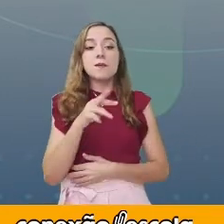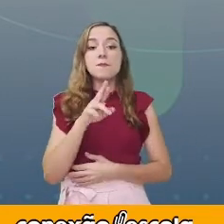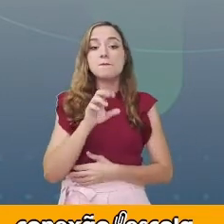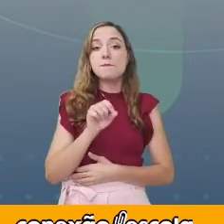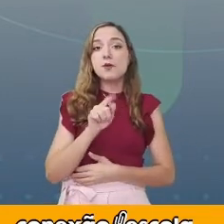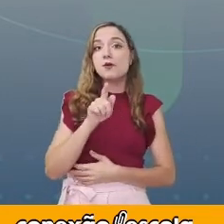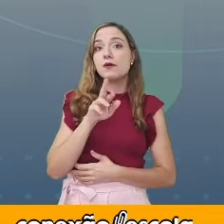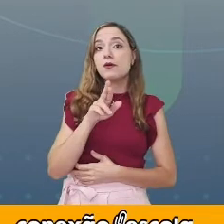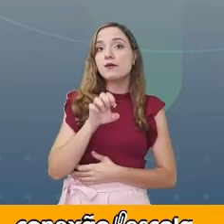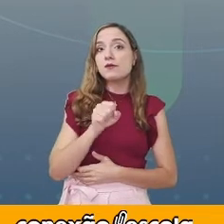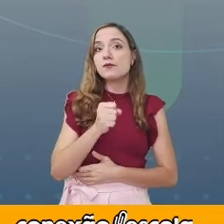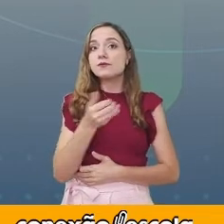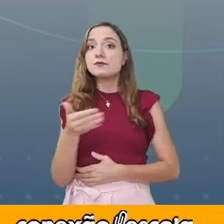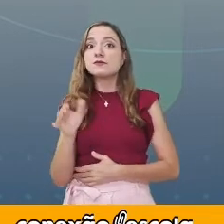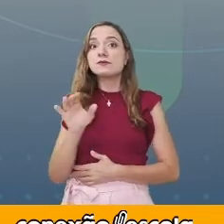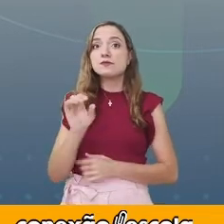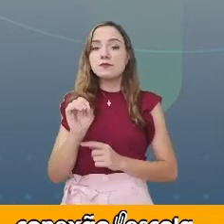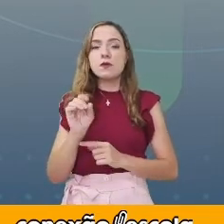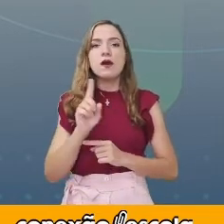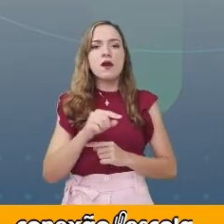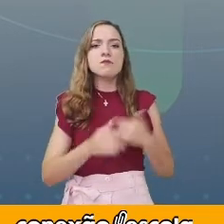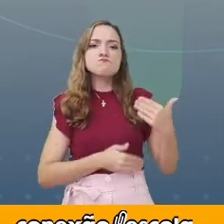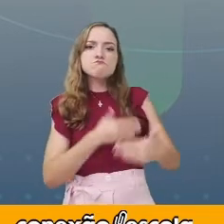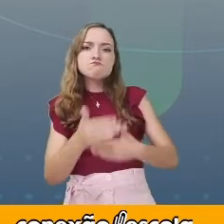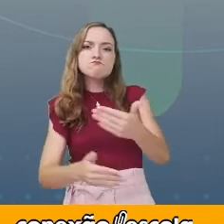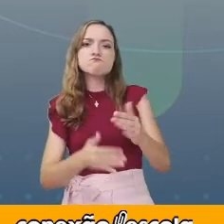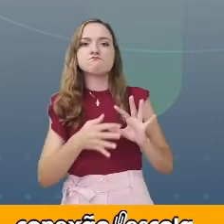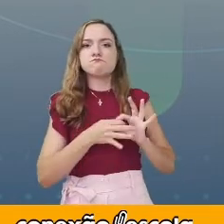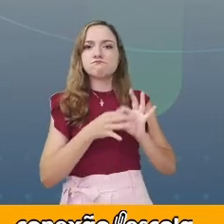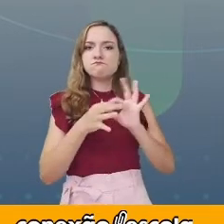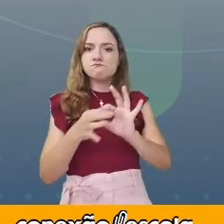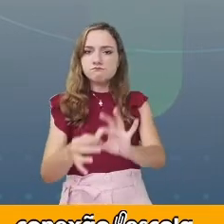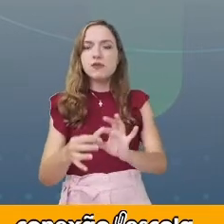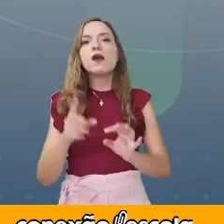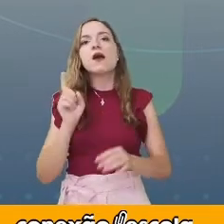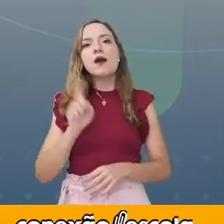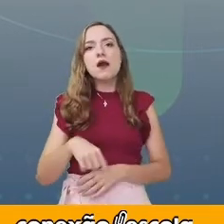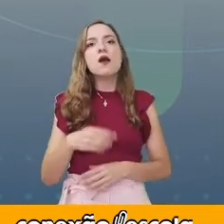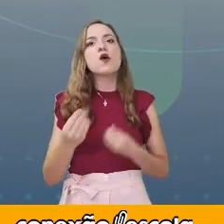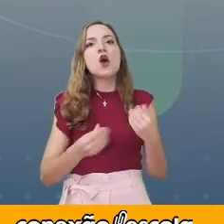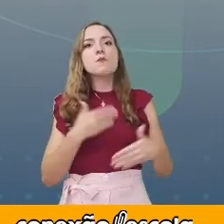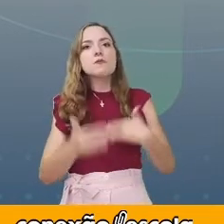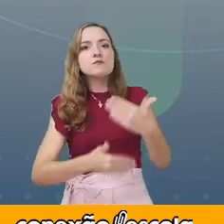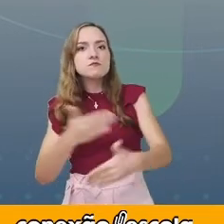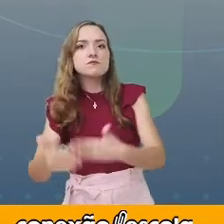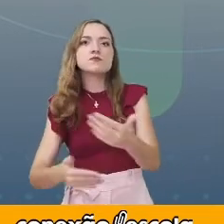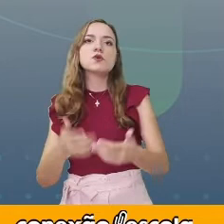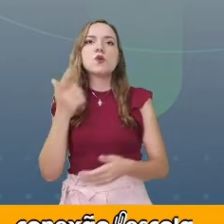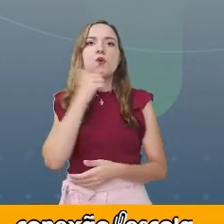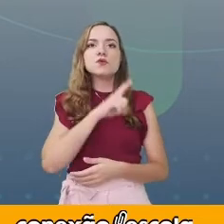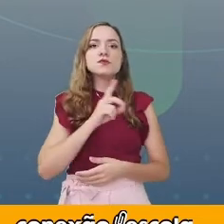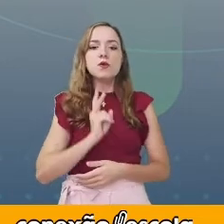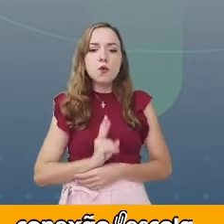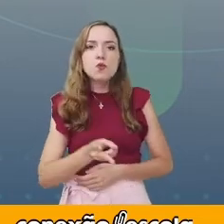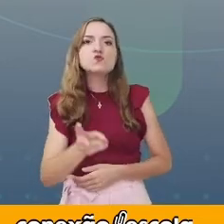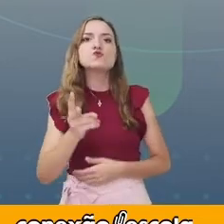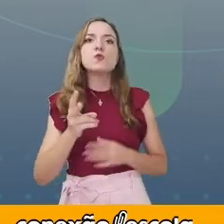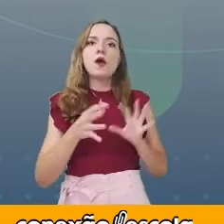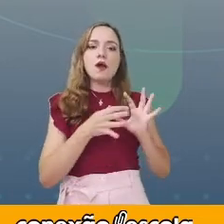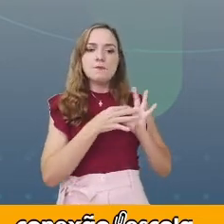é progressão? Está associado a progresso, progredir,